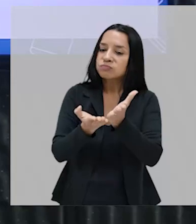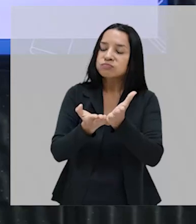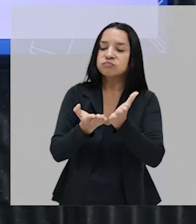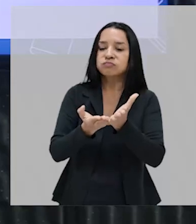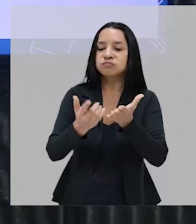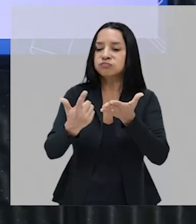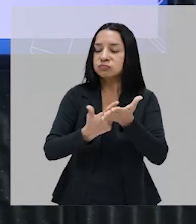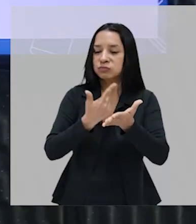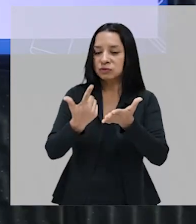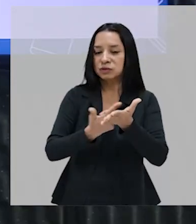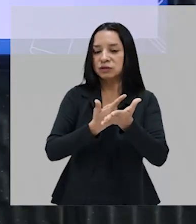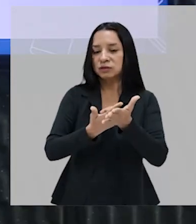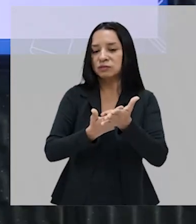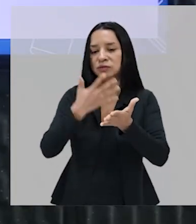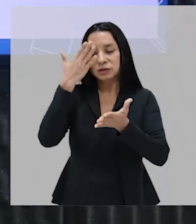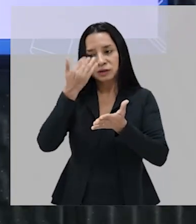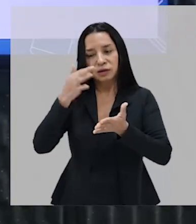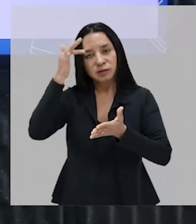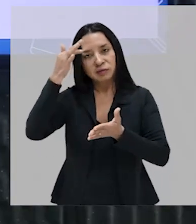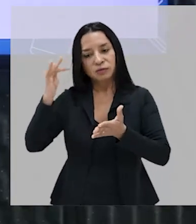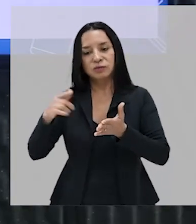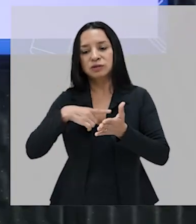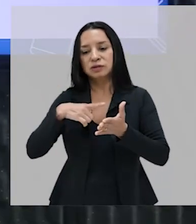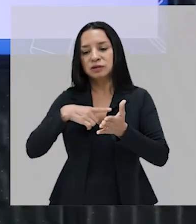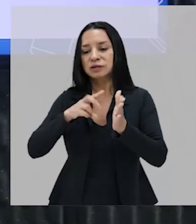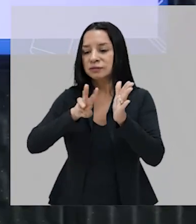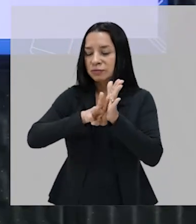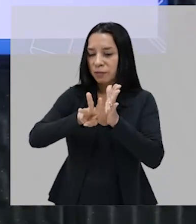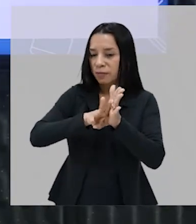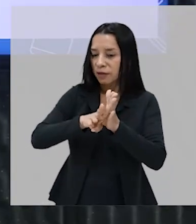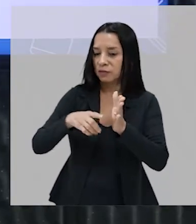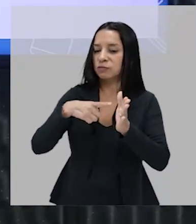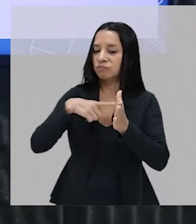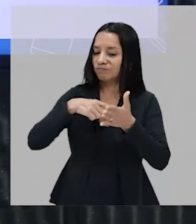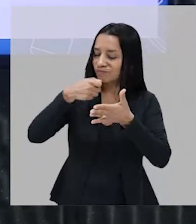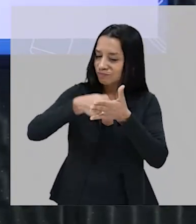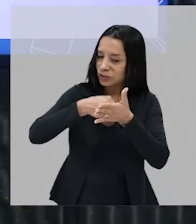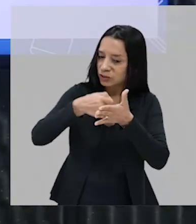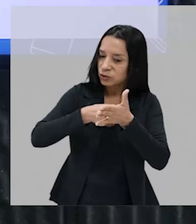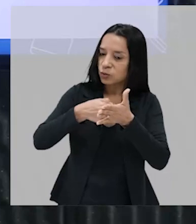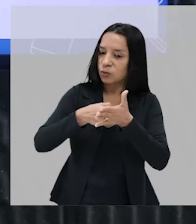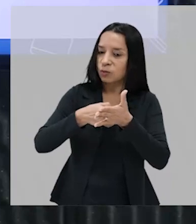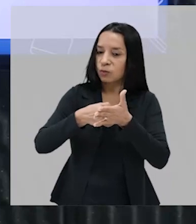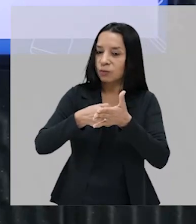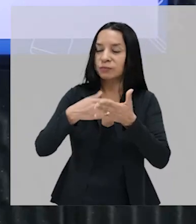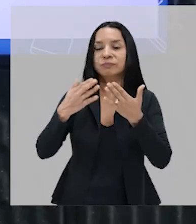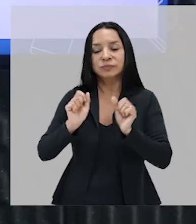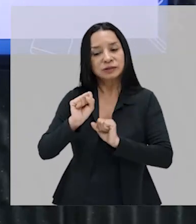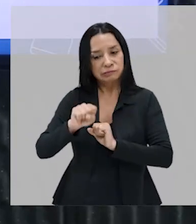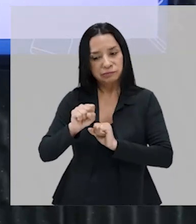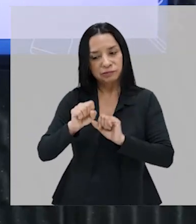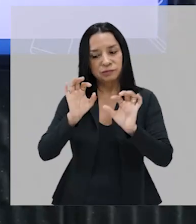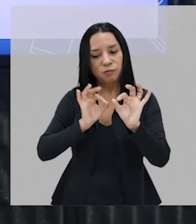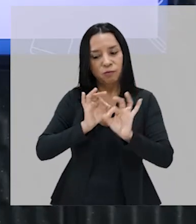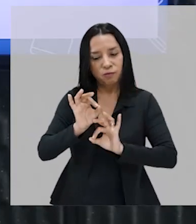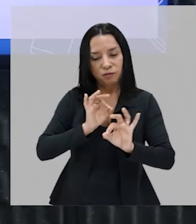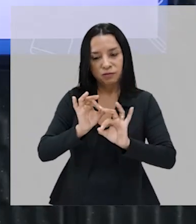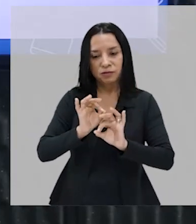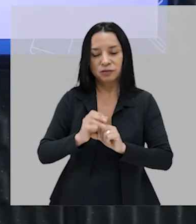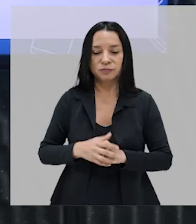ela é sistemática, portanto ela é organizada. Ok? Letra B. É um